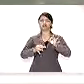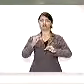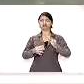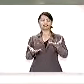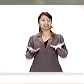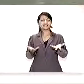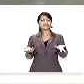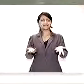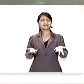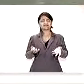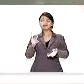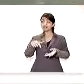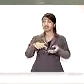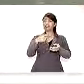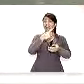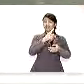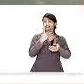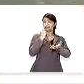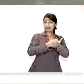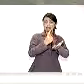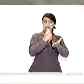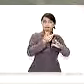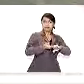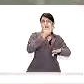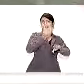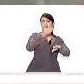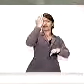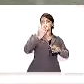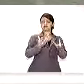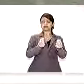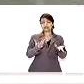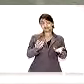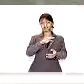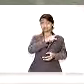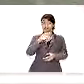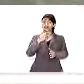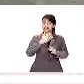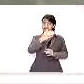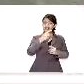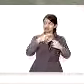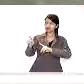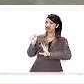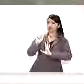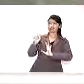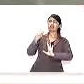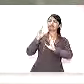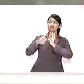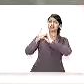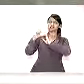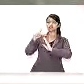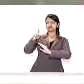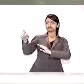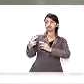eh pagamento acima do teto pagamento acima do teto é is aí eles vão contestar alegando que foram autorizado pela pel